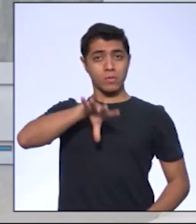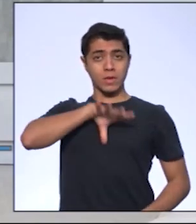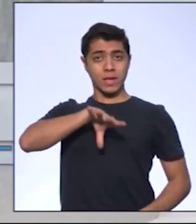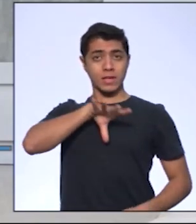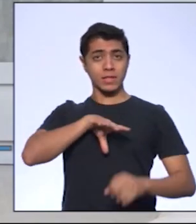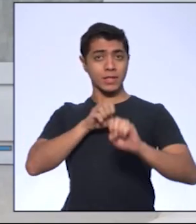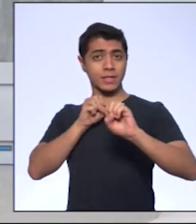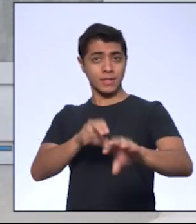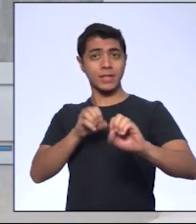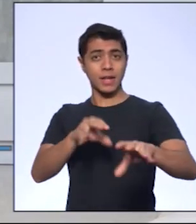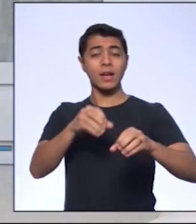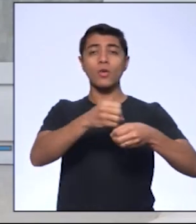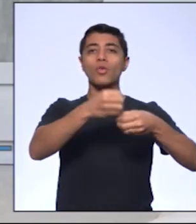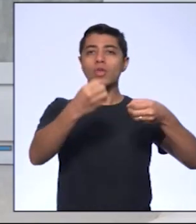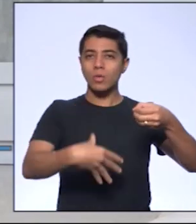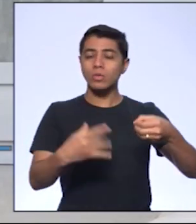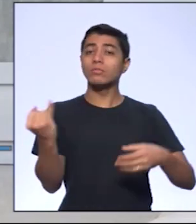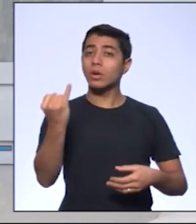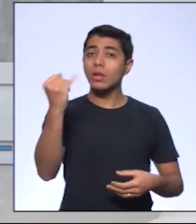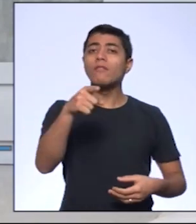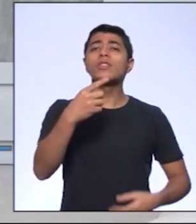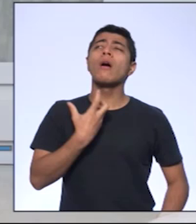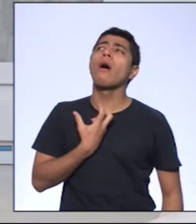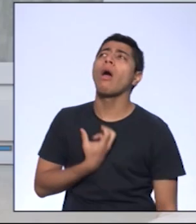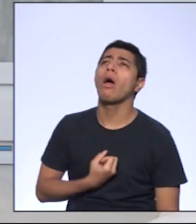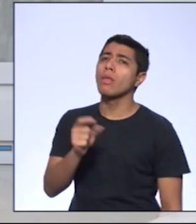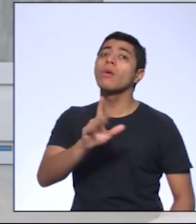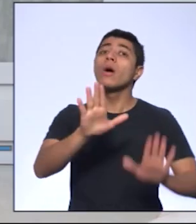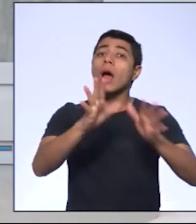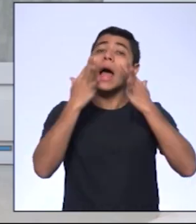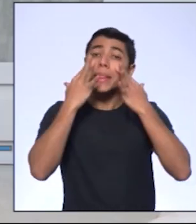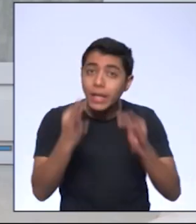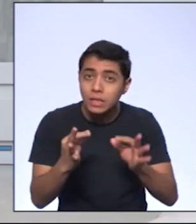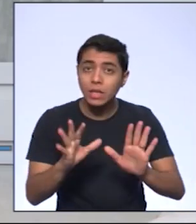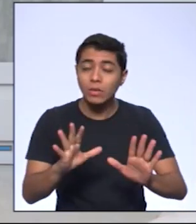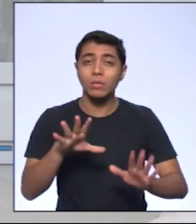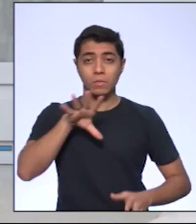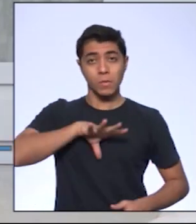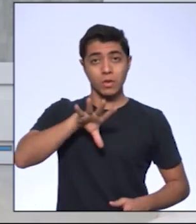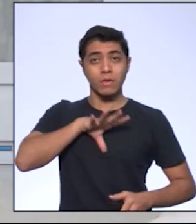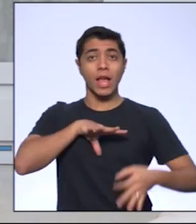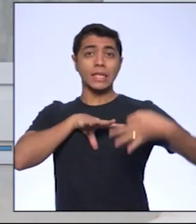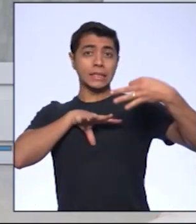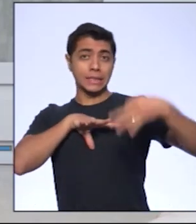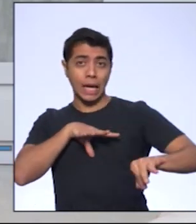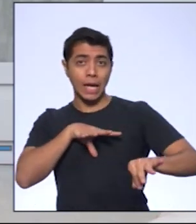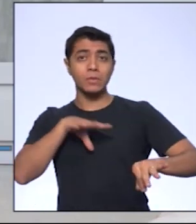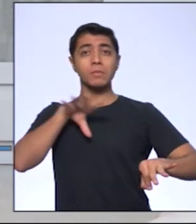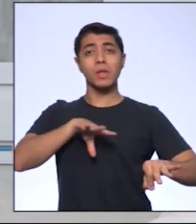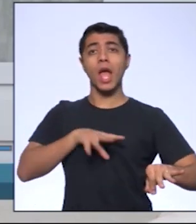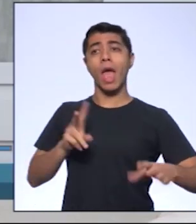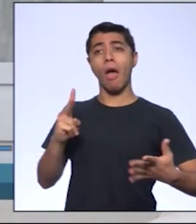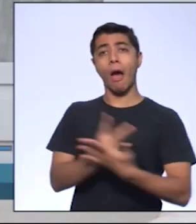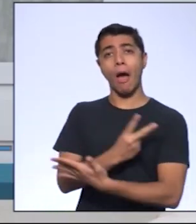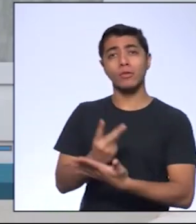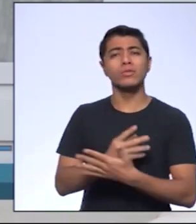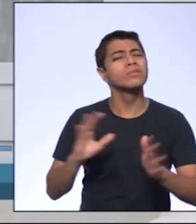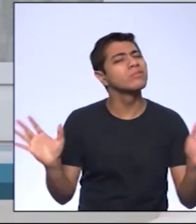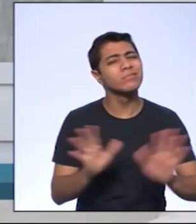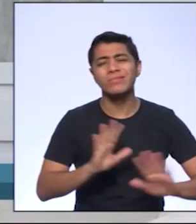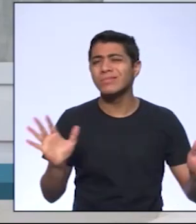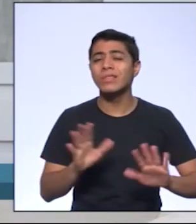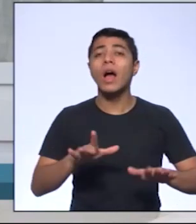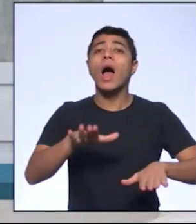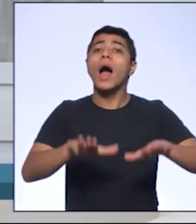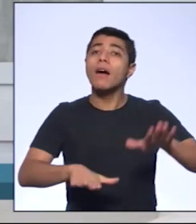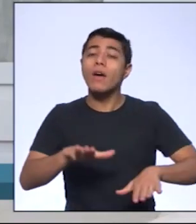portuguesa, não fiquem magoados, mas não existe mais o certo e o errado. O que existe é o